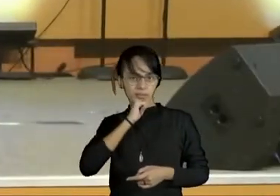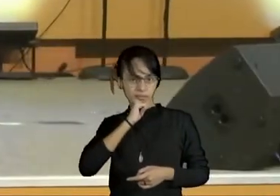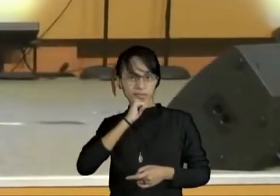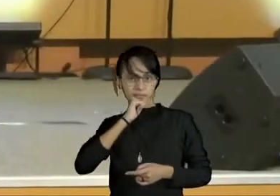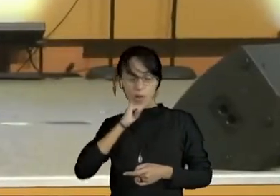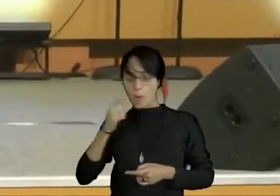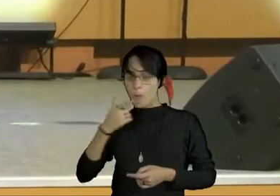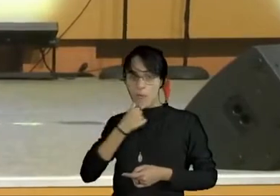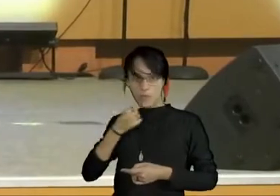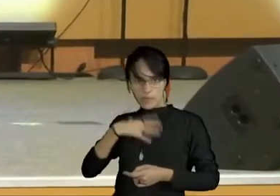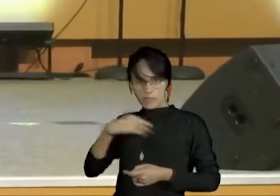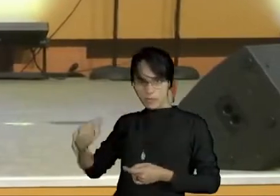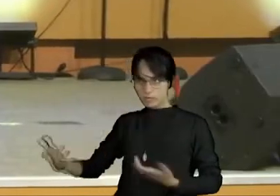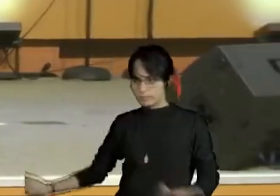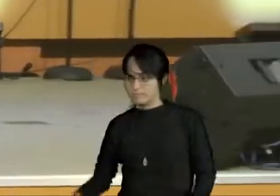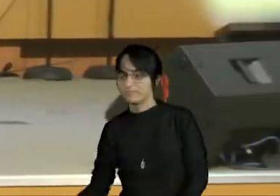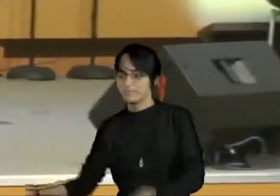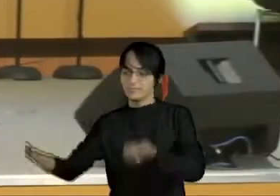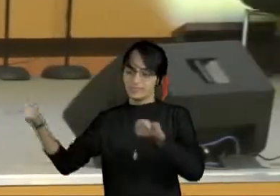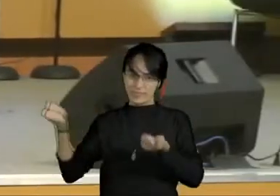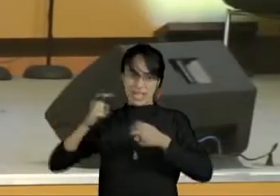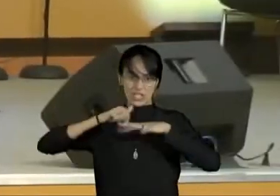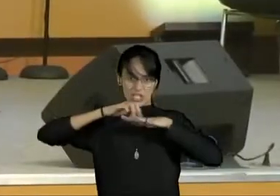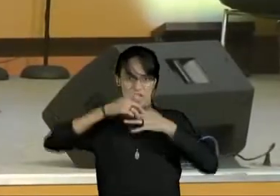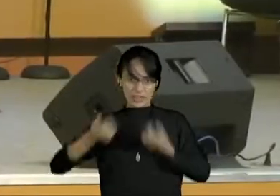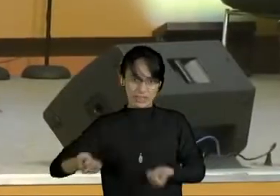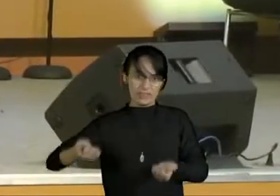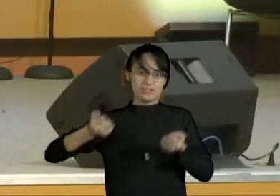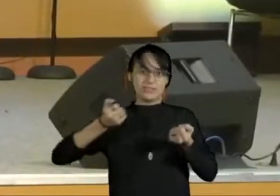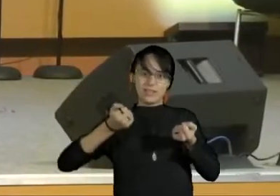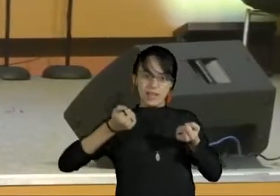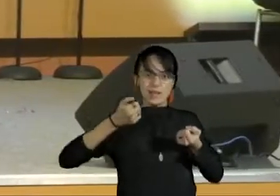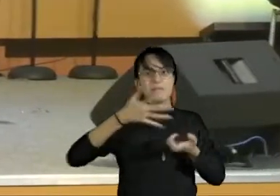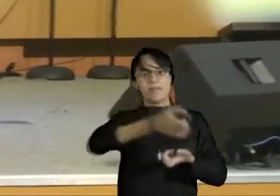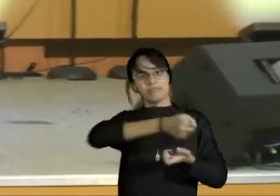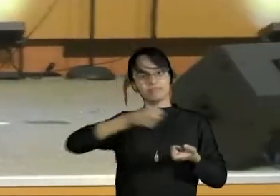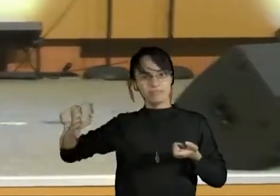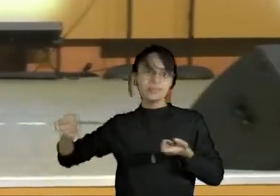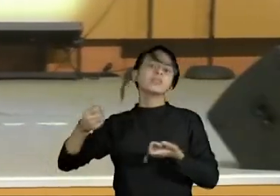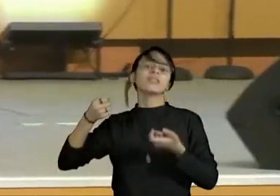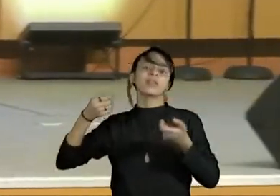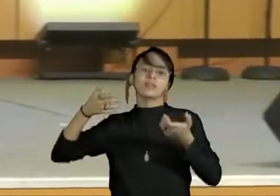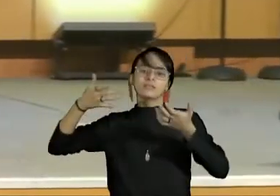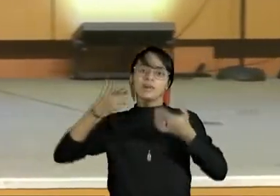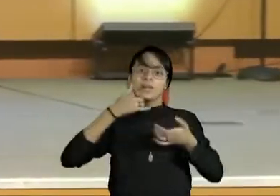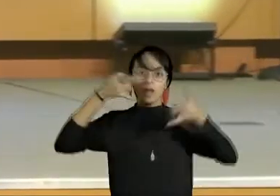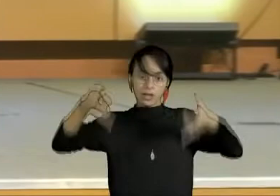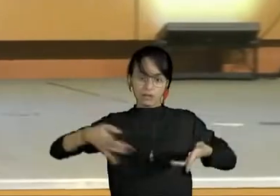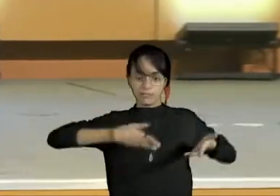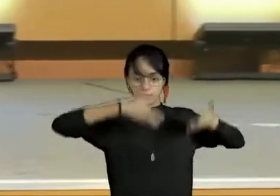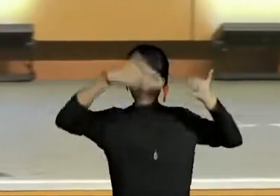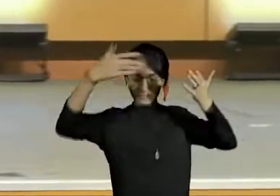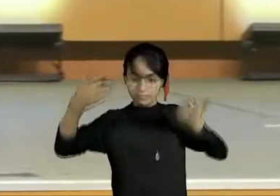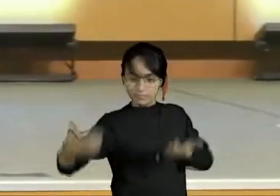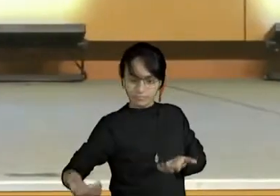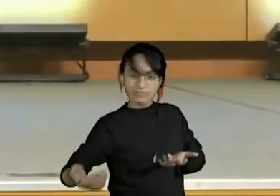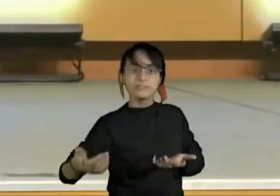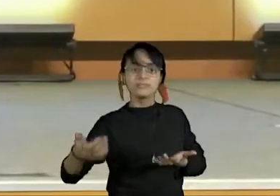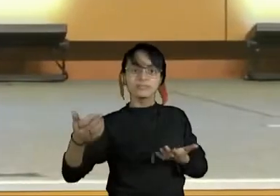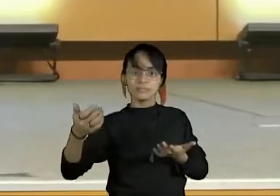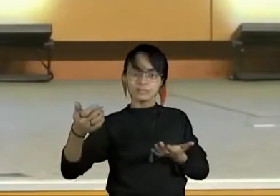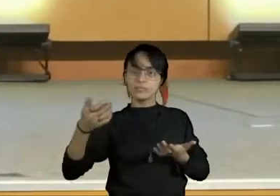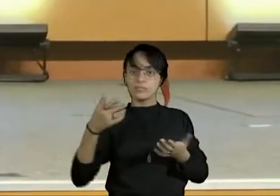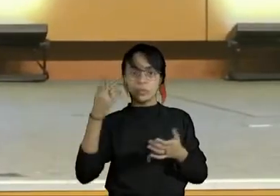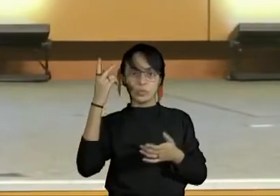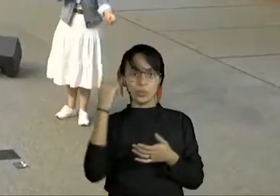pega o menino no colo, sobe as escadas, abre a porta do quarto do profeta, deita o menino sobre a cama do homem de Deus. O